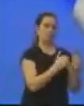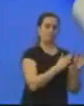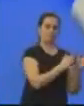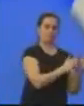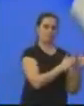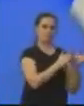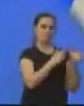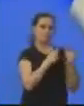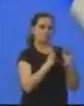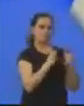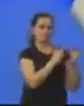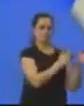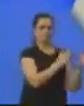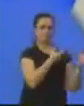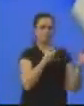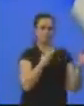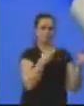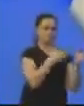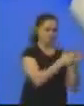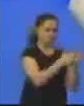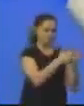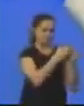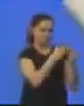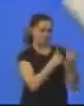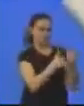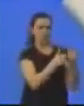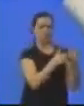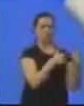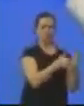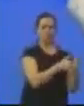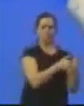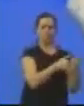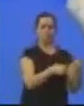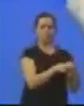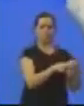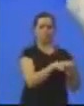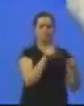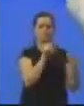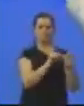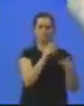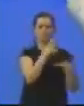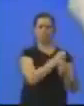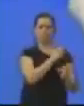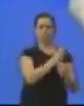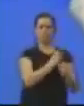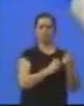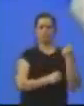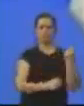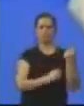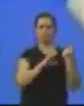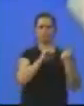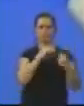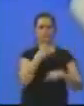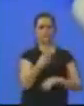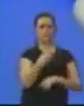vizinhança, é vizinhança mesmo, é aquele ponto bem perto. Aí, o que eu fiz? Eu peguei o 1, depois